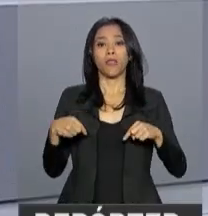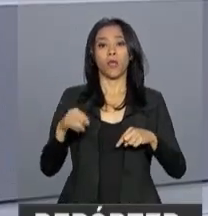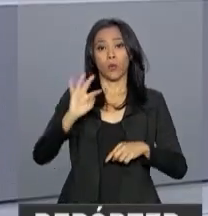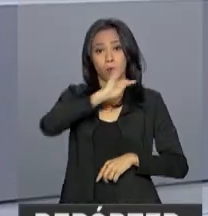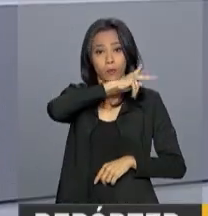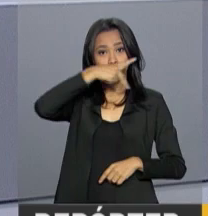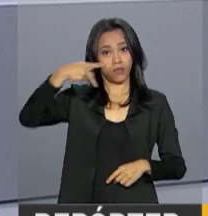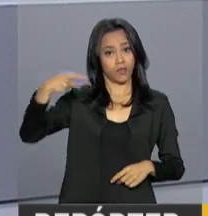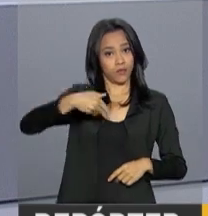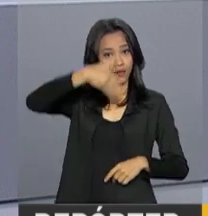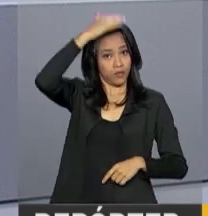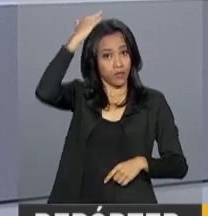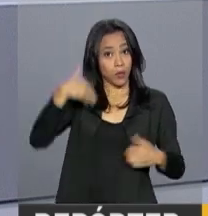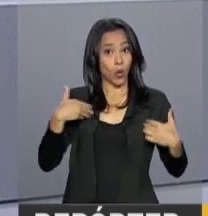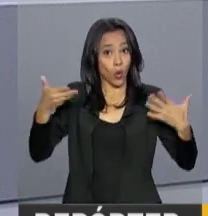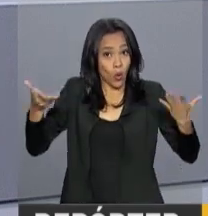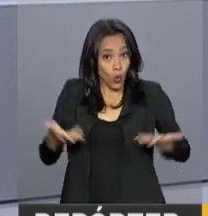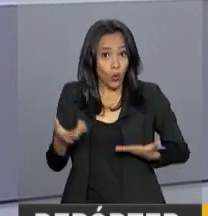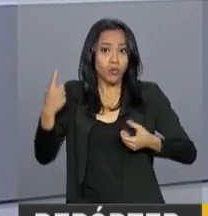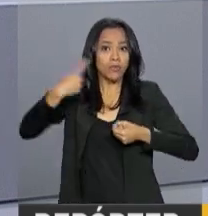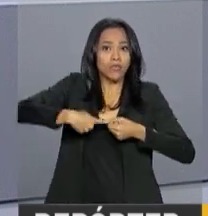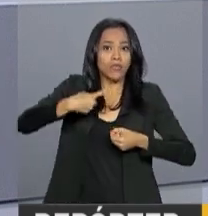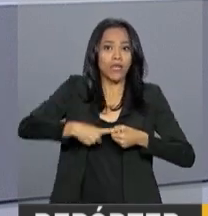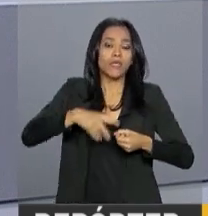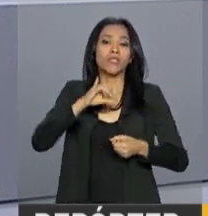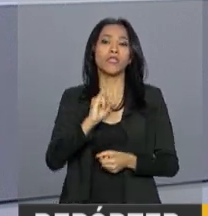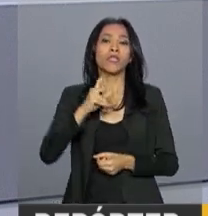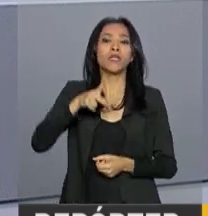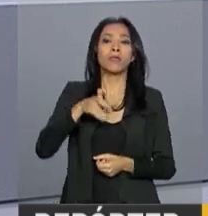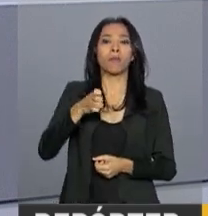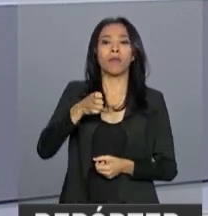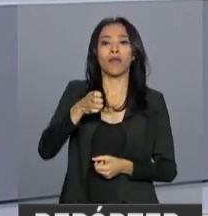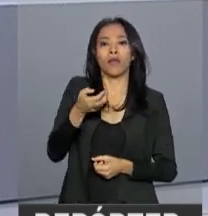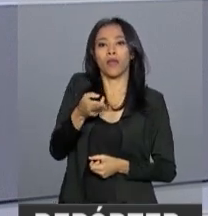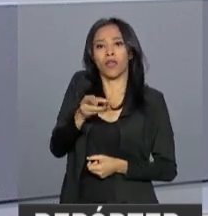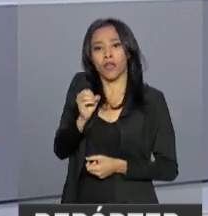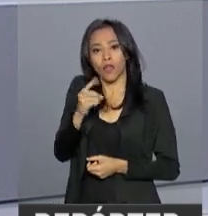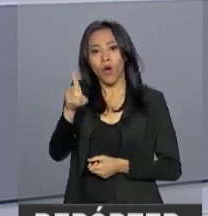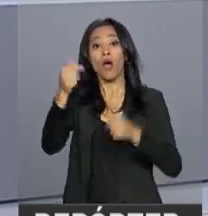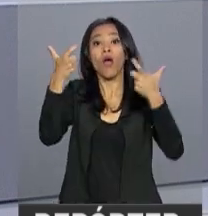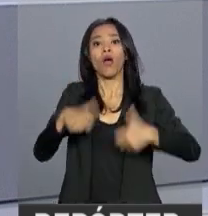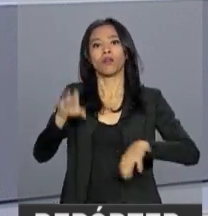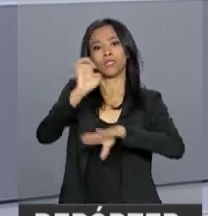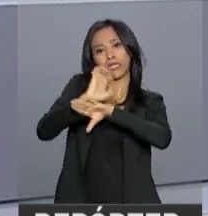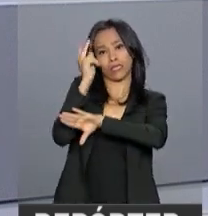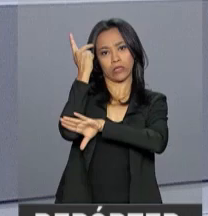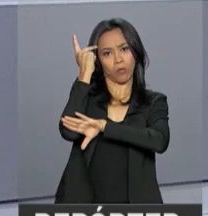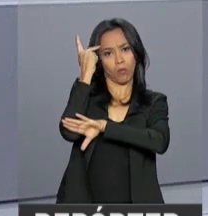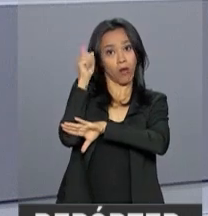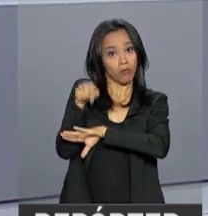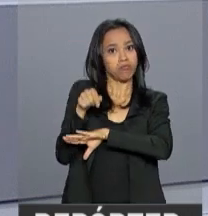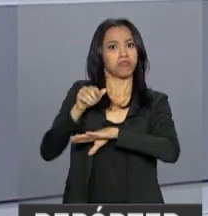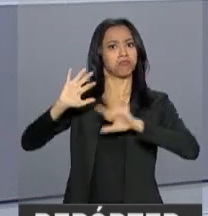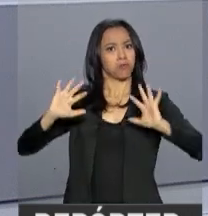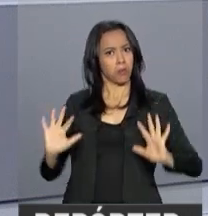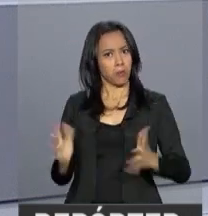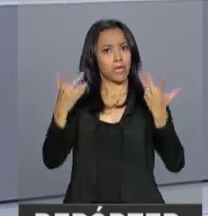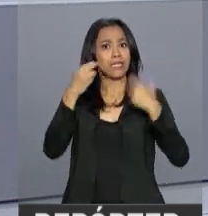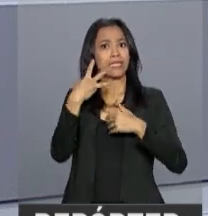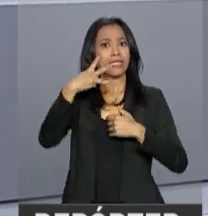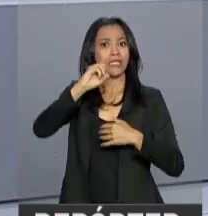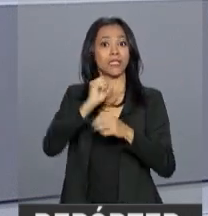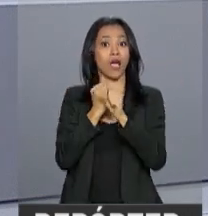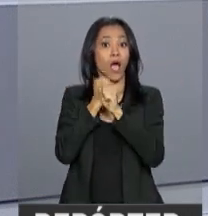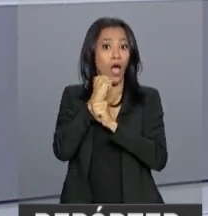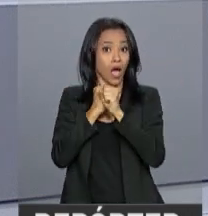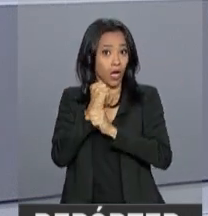temer está hoje no município de iperó em são paulo para celebrar os 30 anos de autonomia tecnológica no enriquecimento de